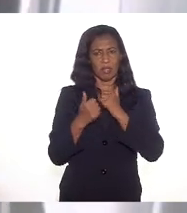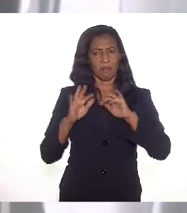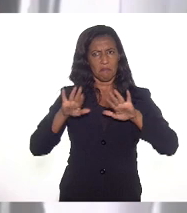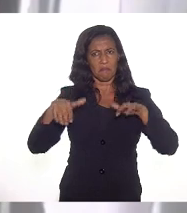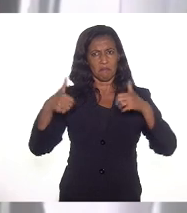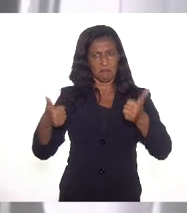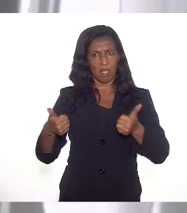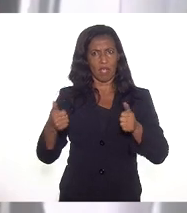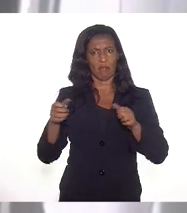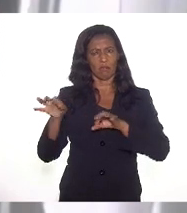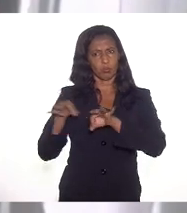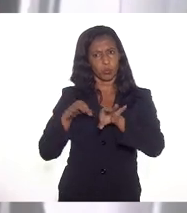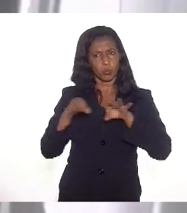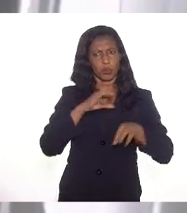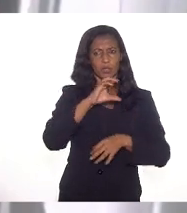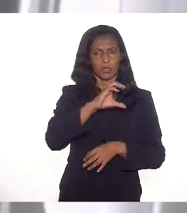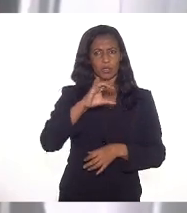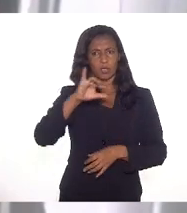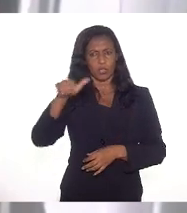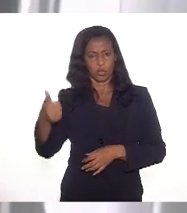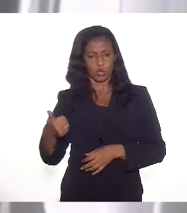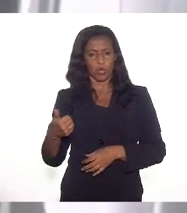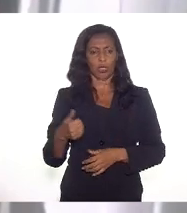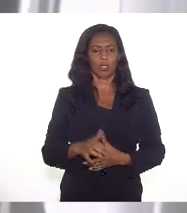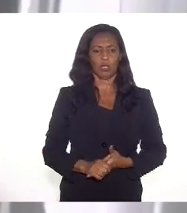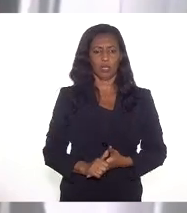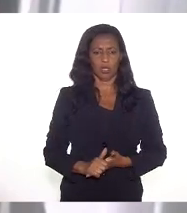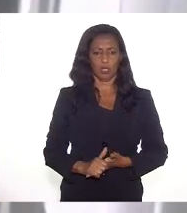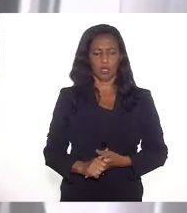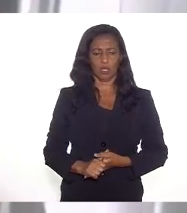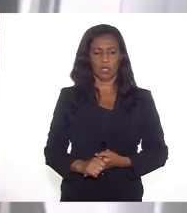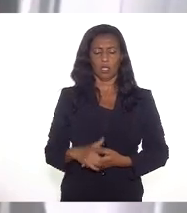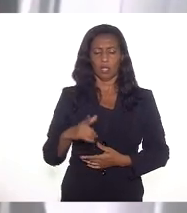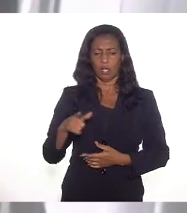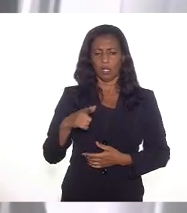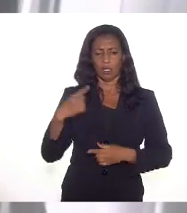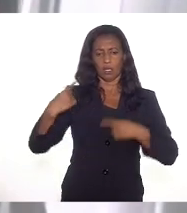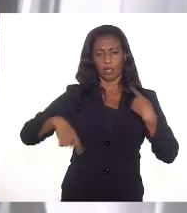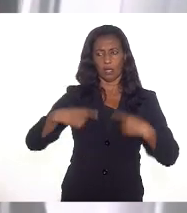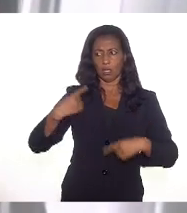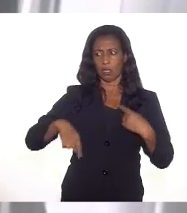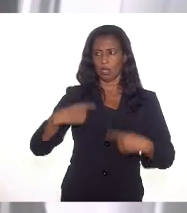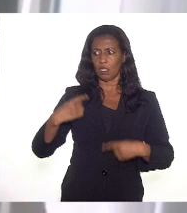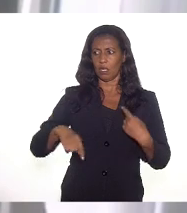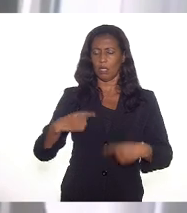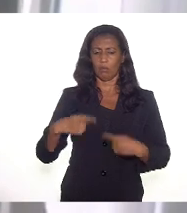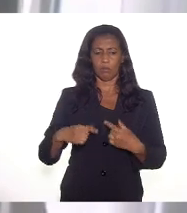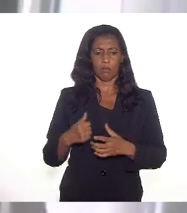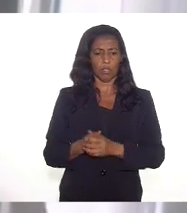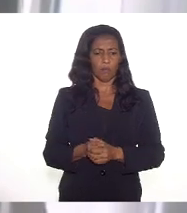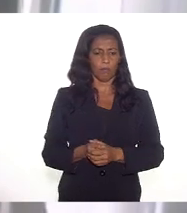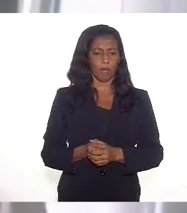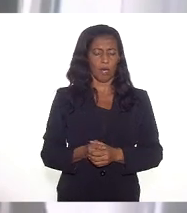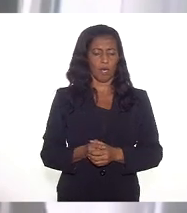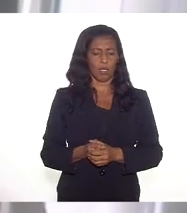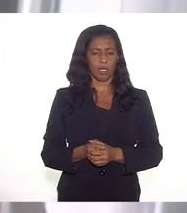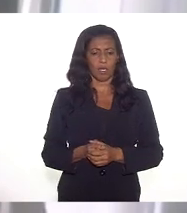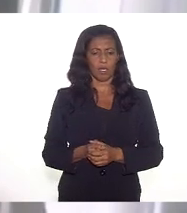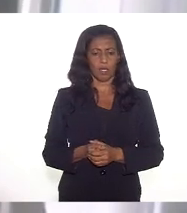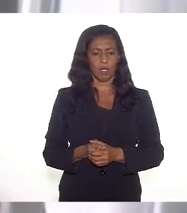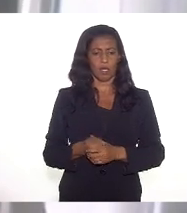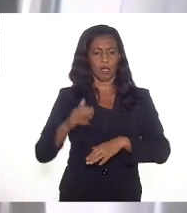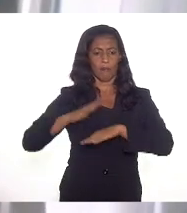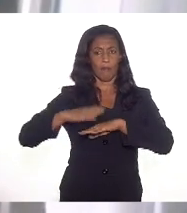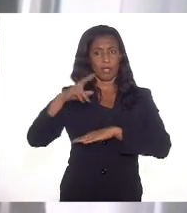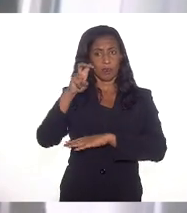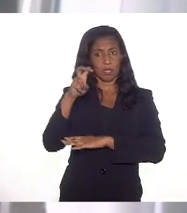feito pela CCJ, produto de um amplo debate que vem atravessando o Parlamento Fluminense há mais